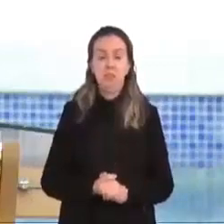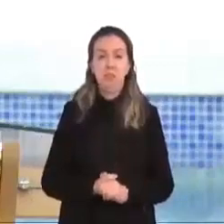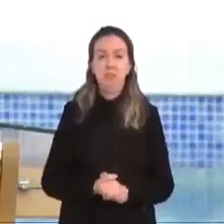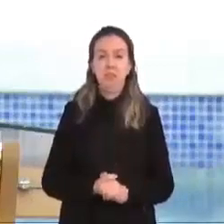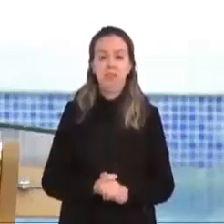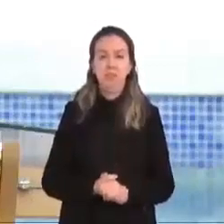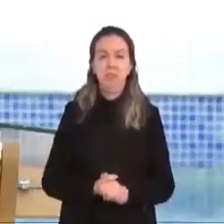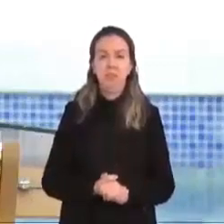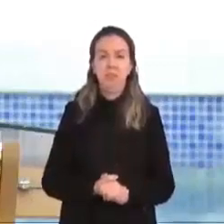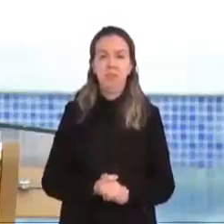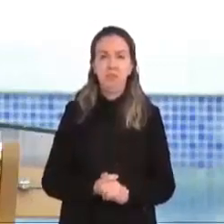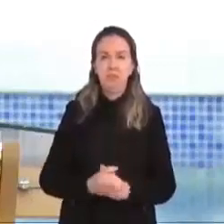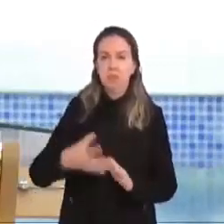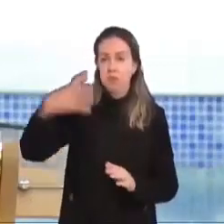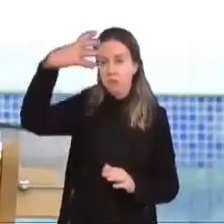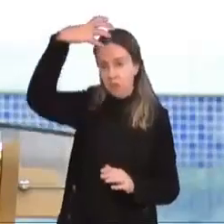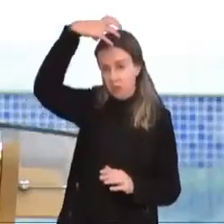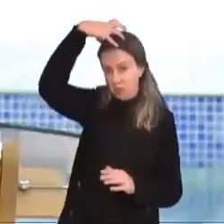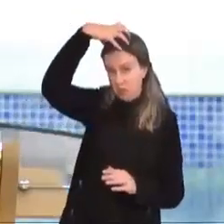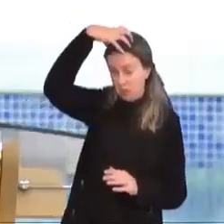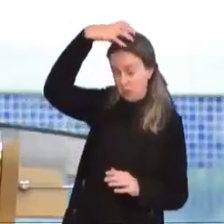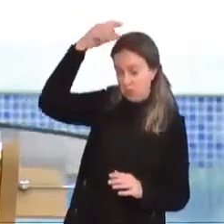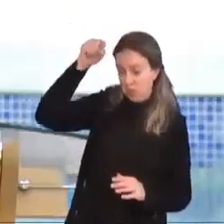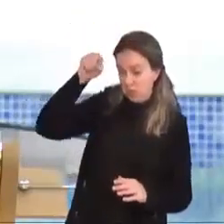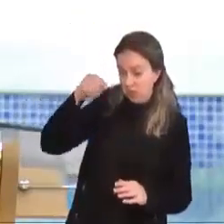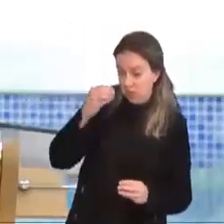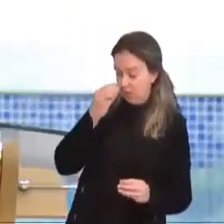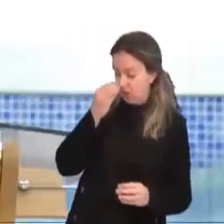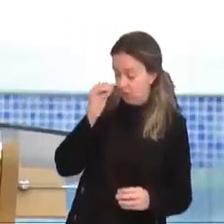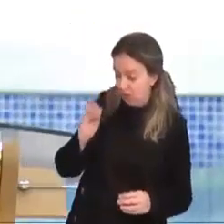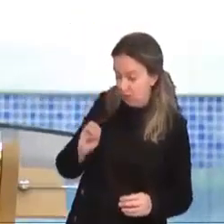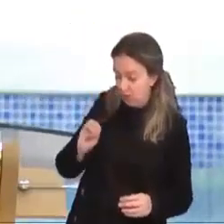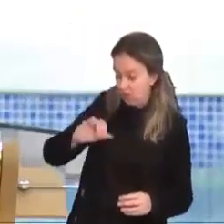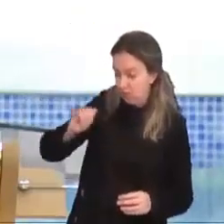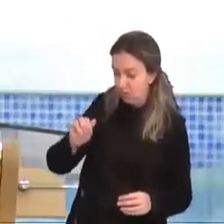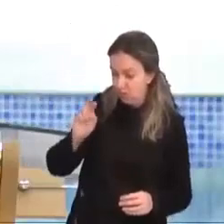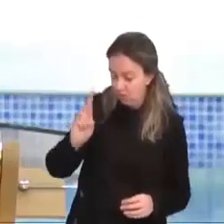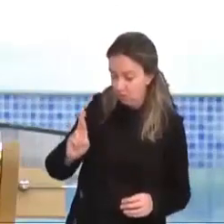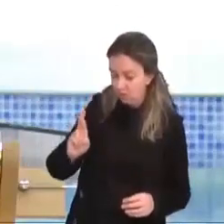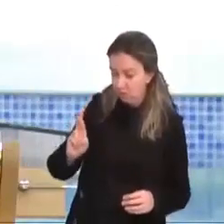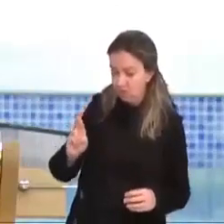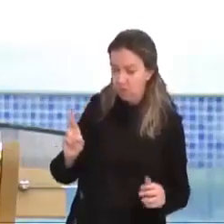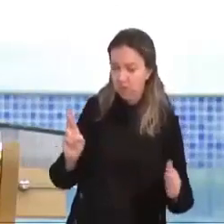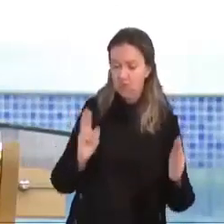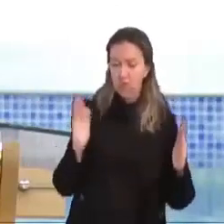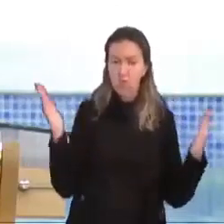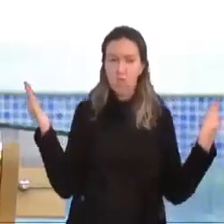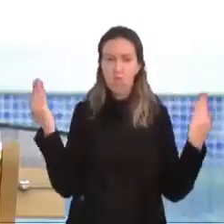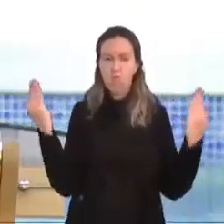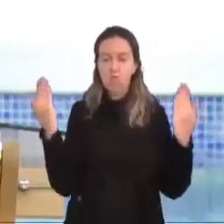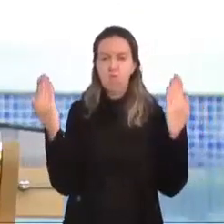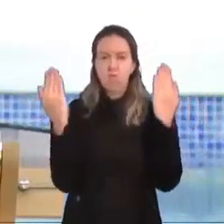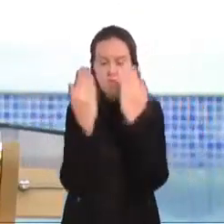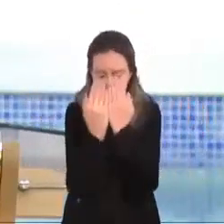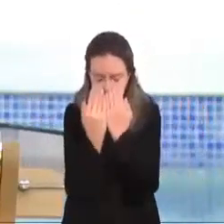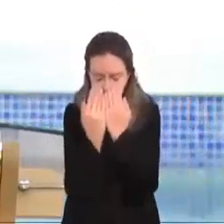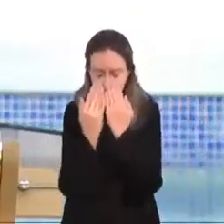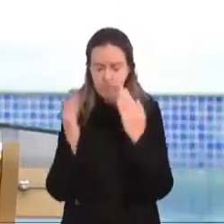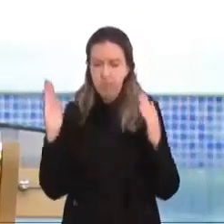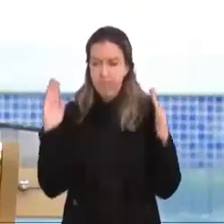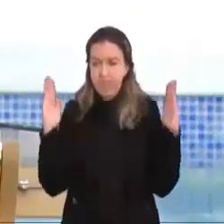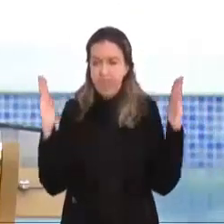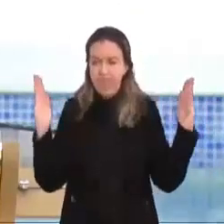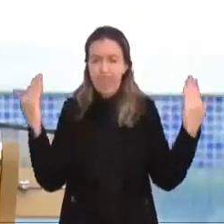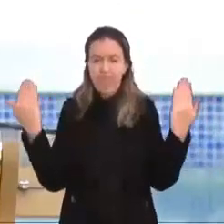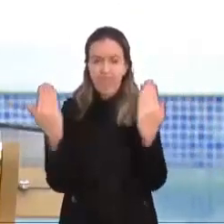O rei tirou o que é seu direito. É. Quer dizer que todas as portas estão fechadas? É. Deus foi lá para dizer,